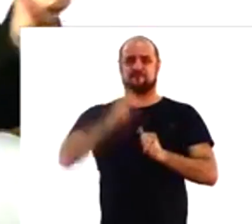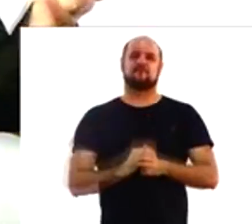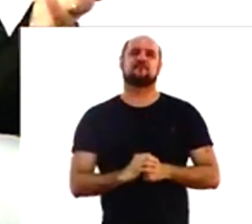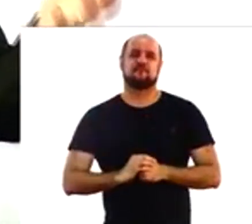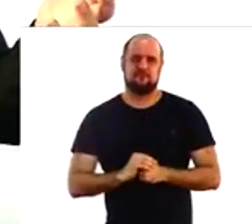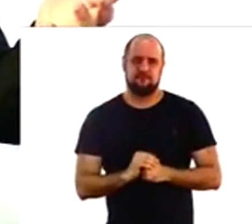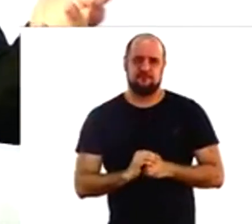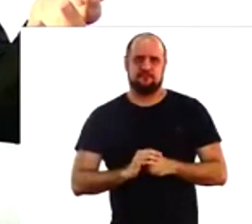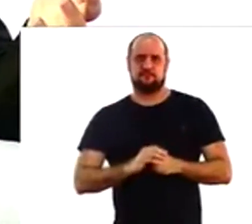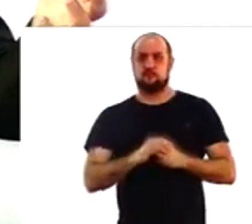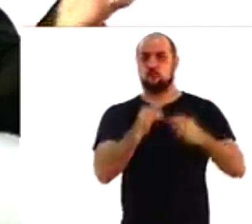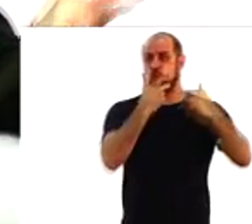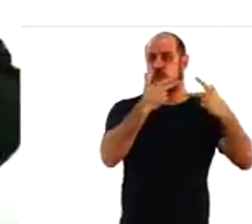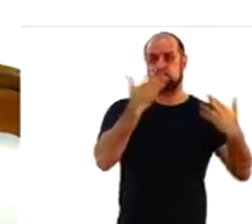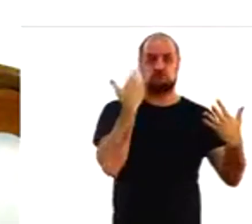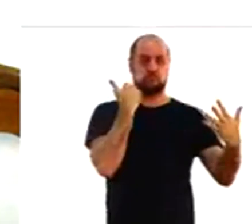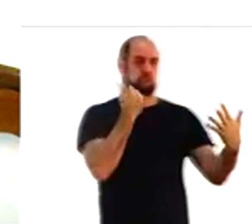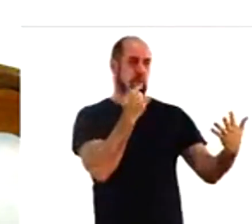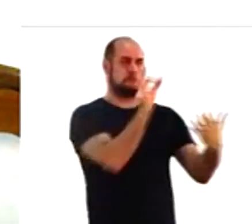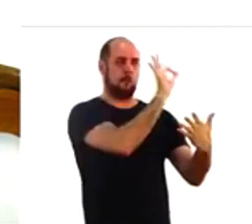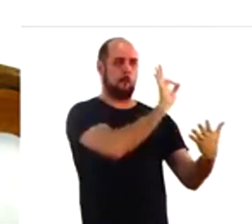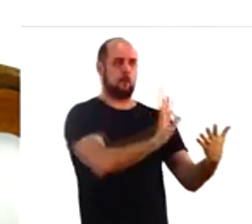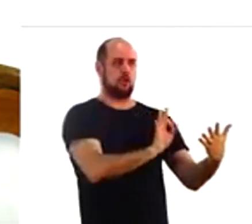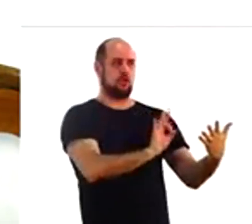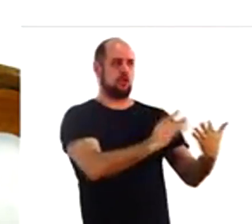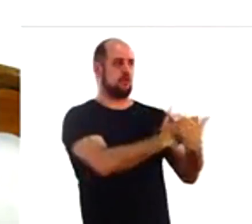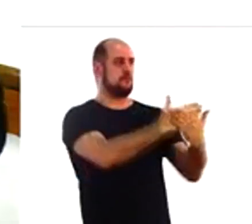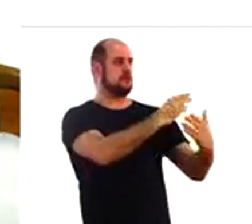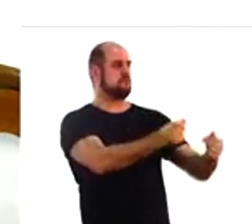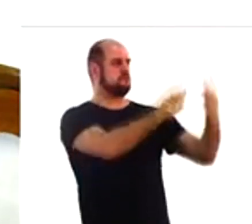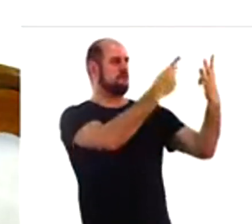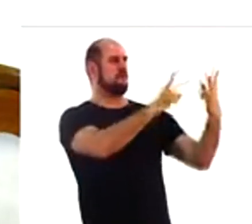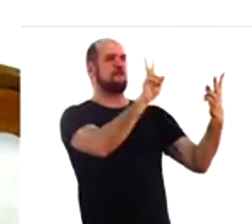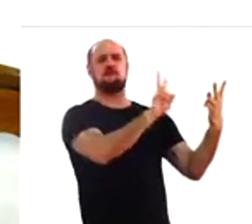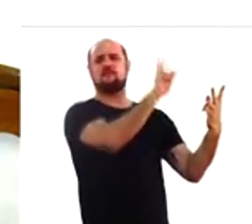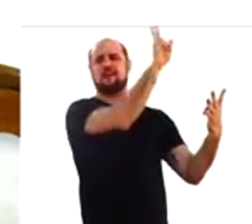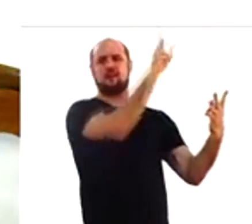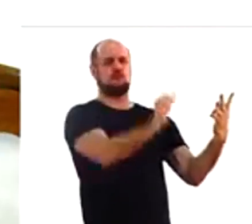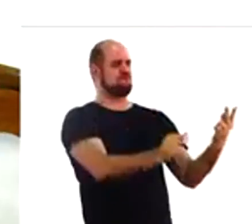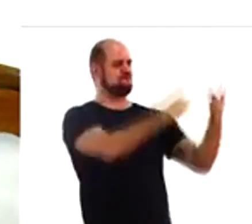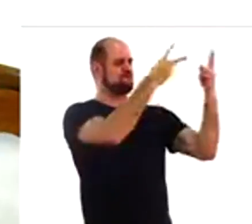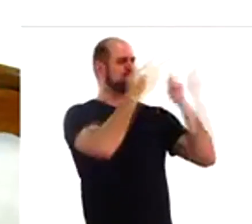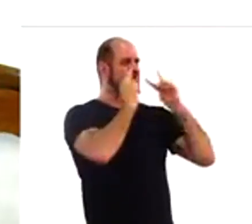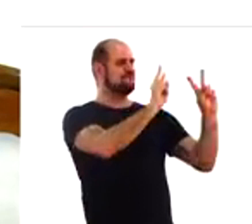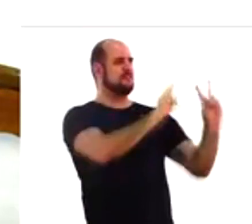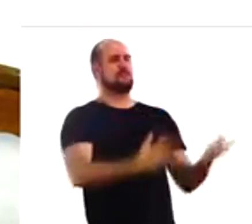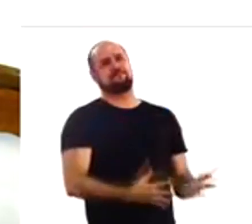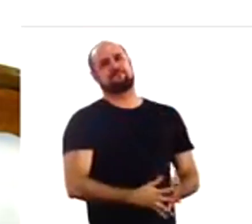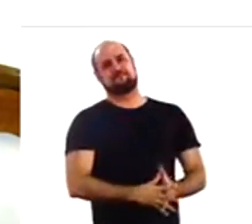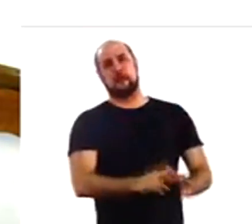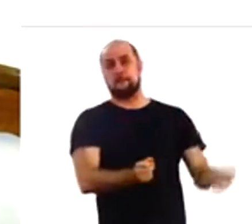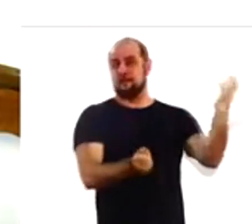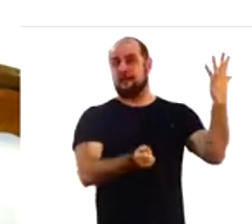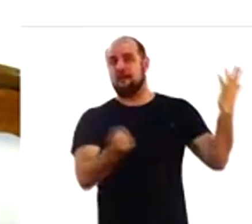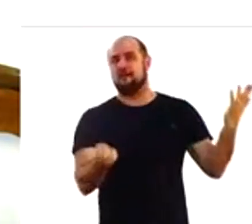Virtudes que não se viam, passam a se ver. É isso que é o texto, veja, porquanto